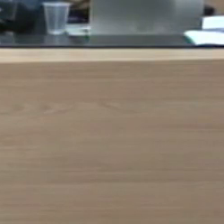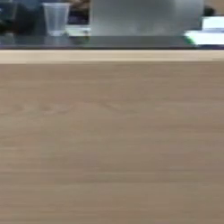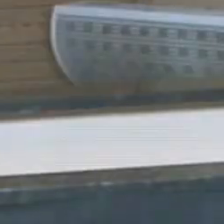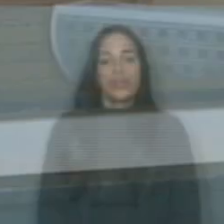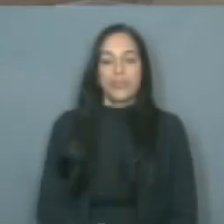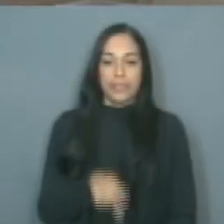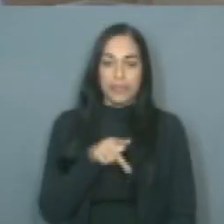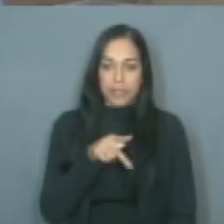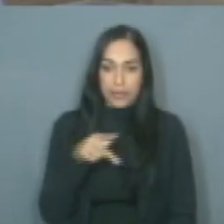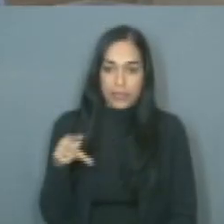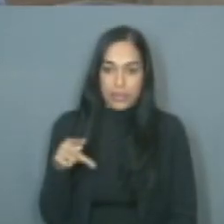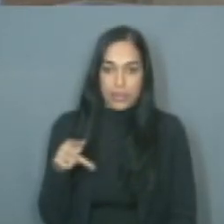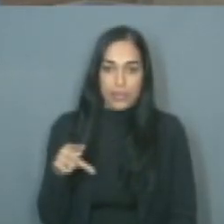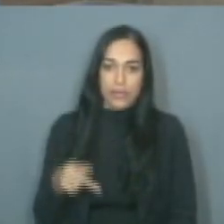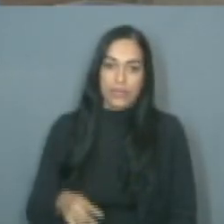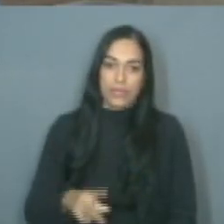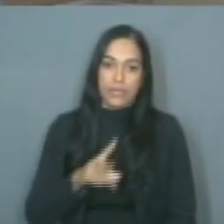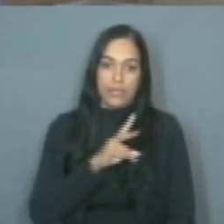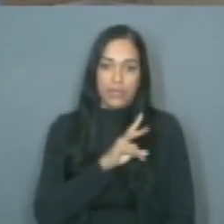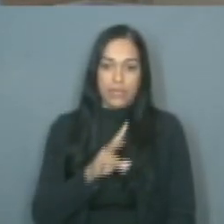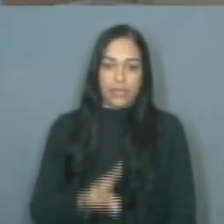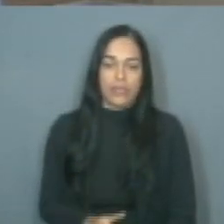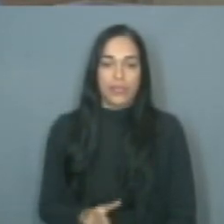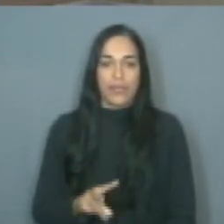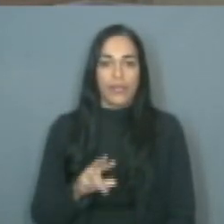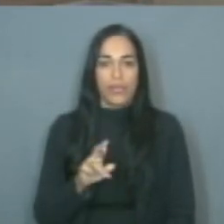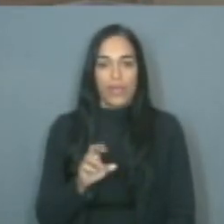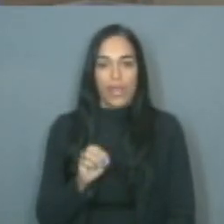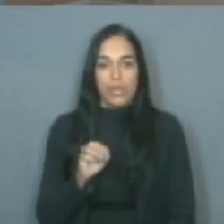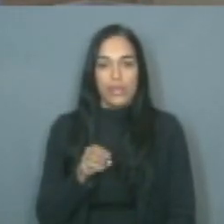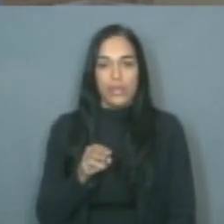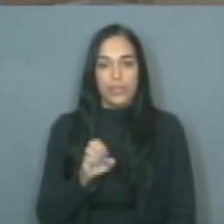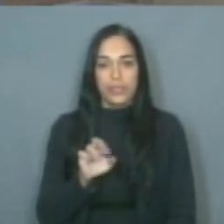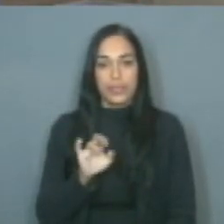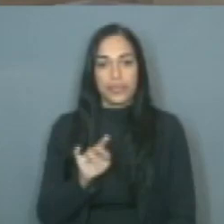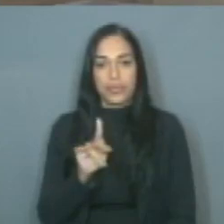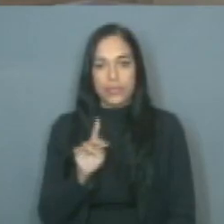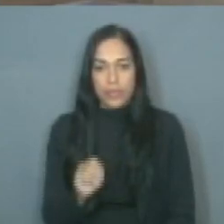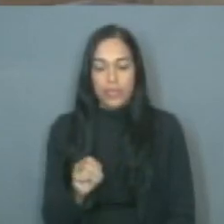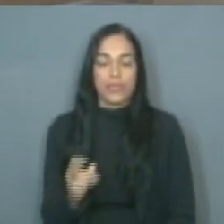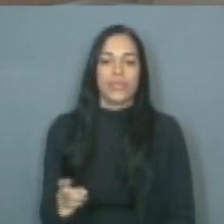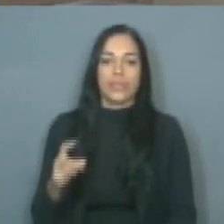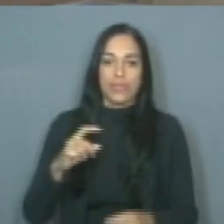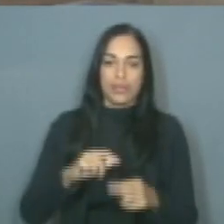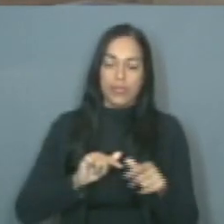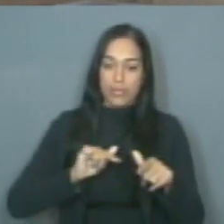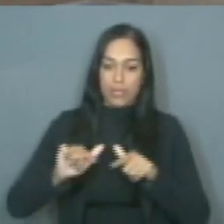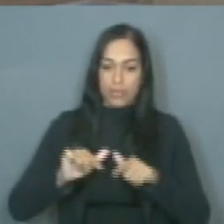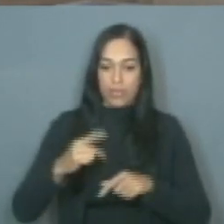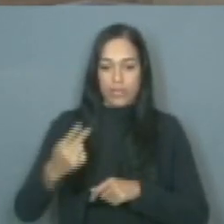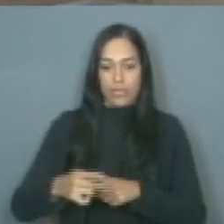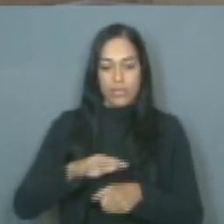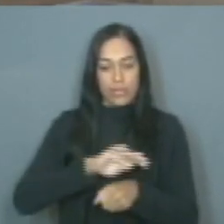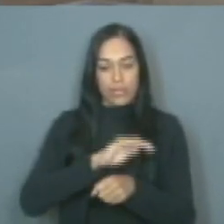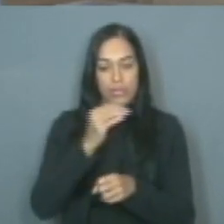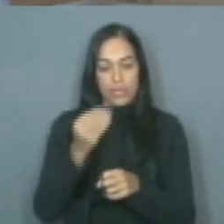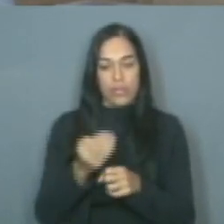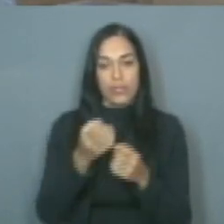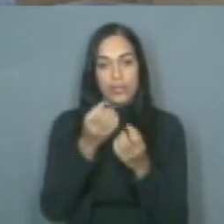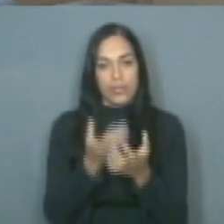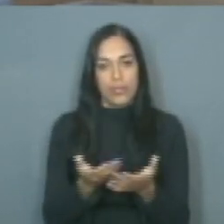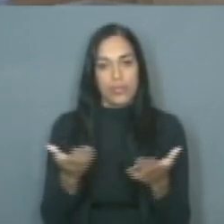Senhor presidente, vereador Romarinho Jatobá, de volta aos trabalhos desta casa,